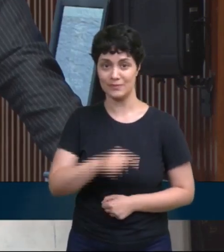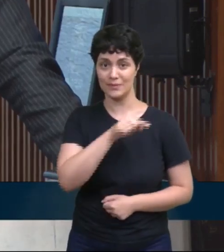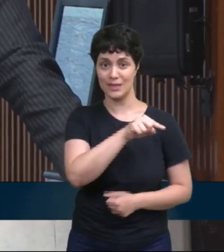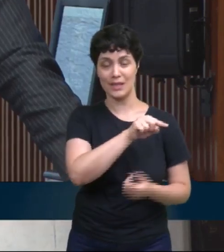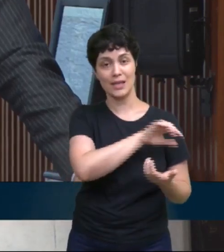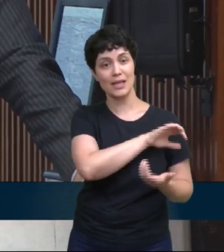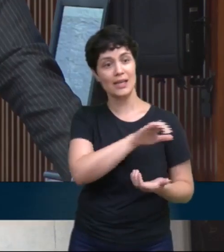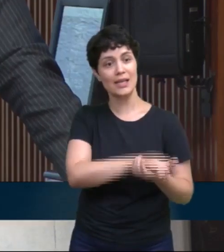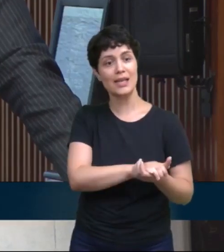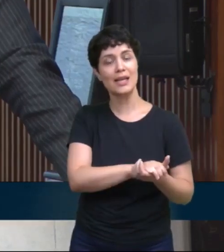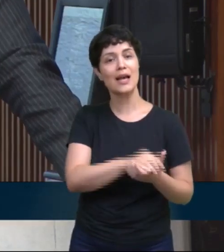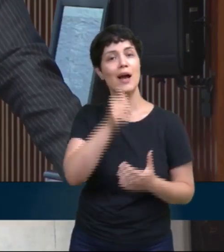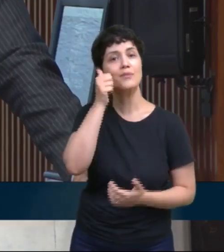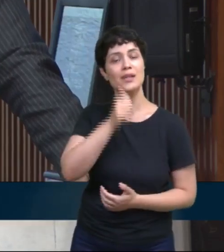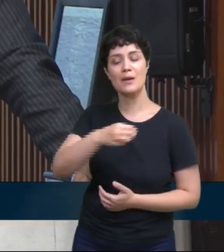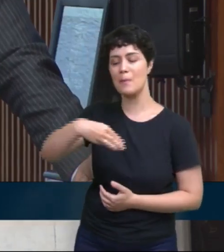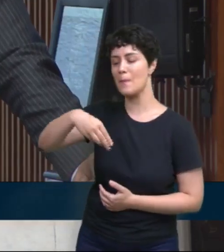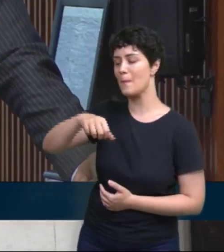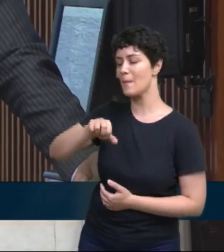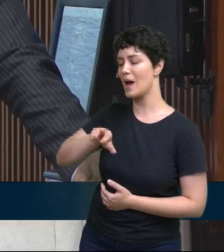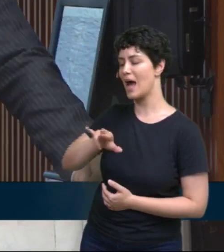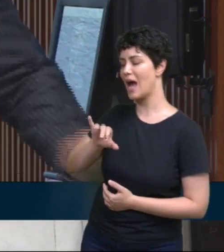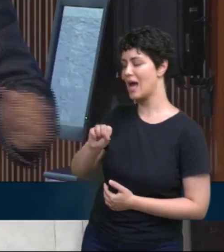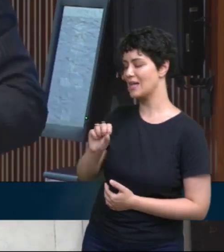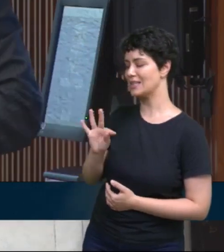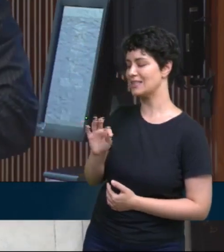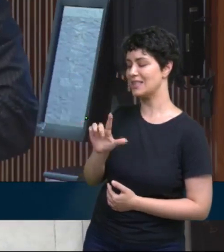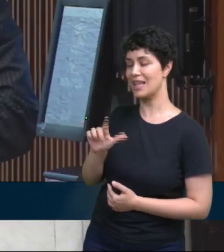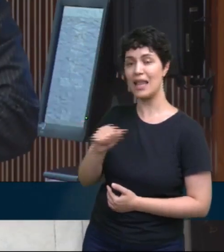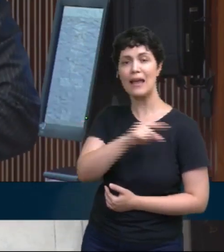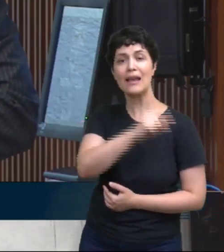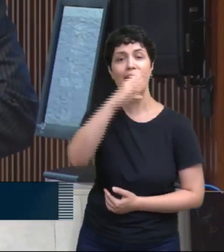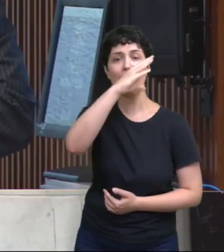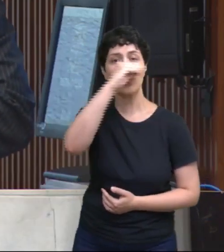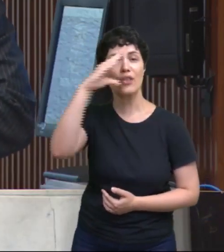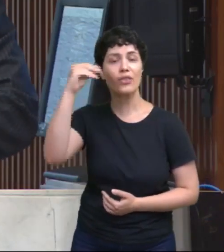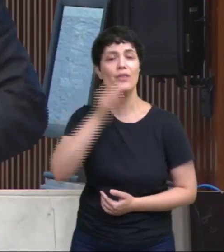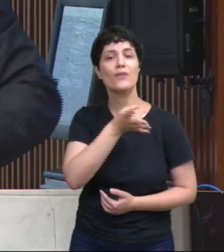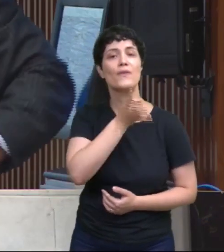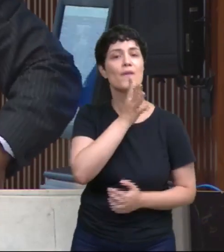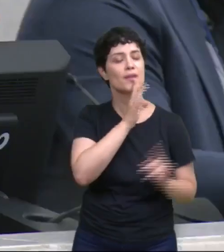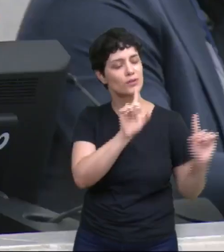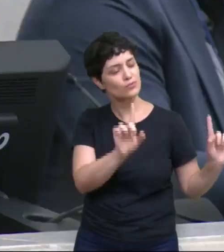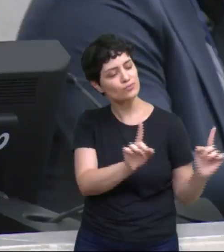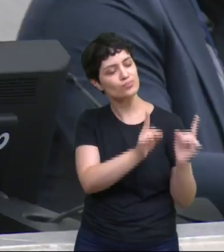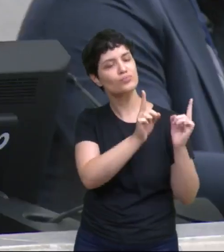Casado com a Maristela, que conheceu na adolescência.